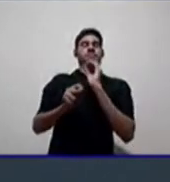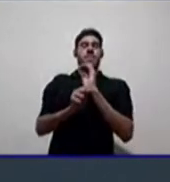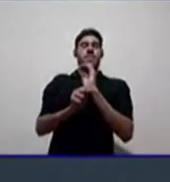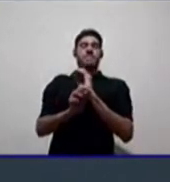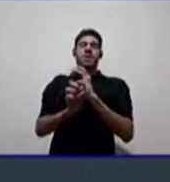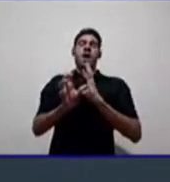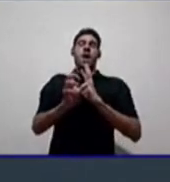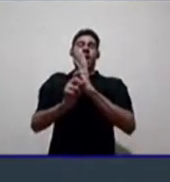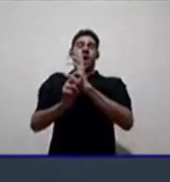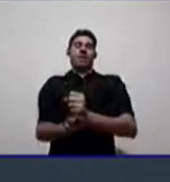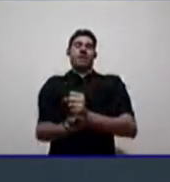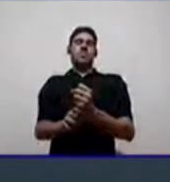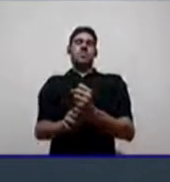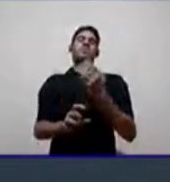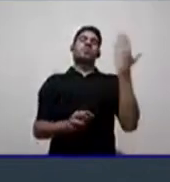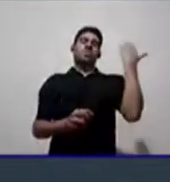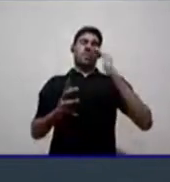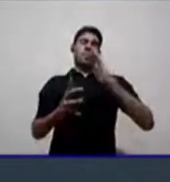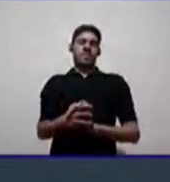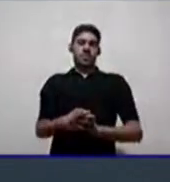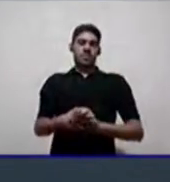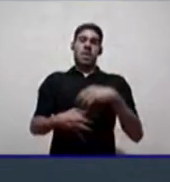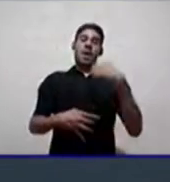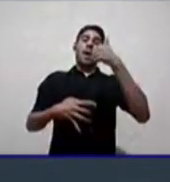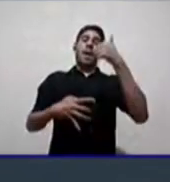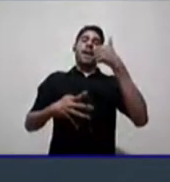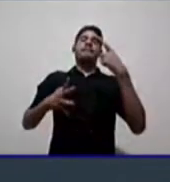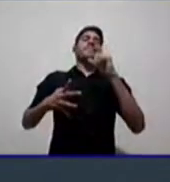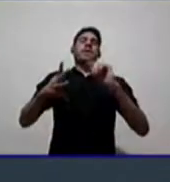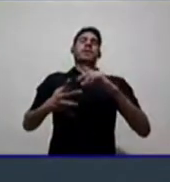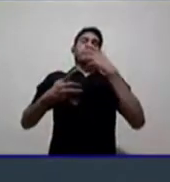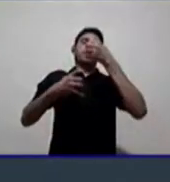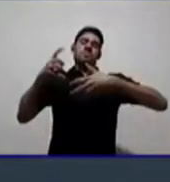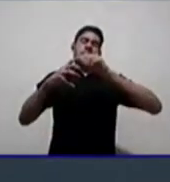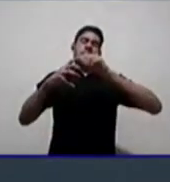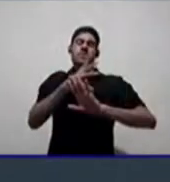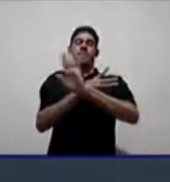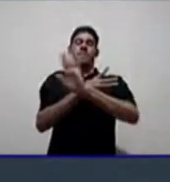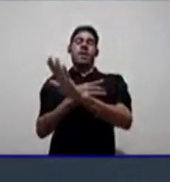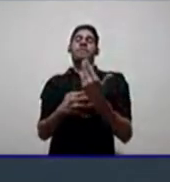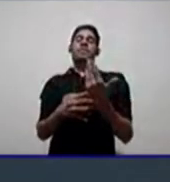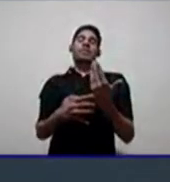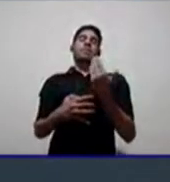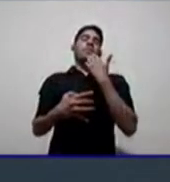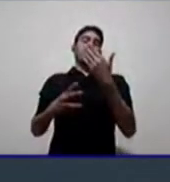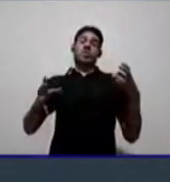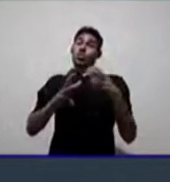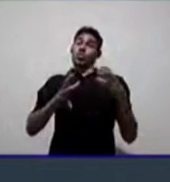época. Então, esse é o primeiro argumento para afastar o pedido dos requerentes no sentido de não